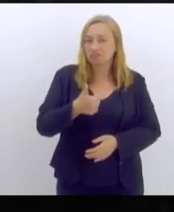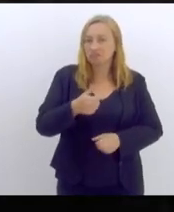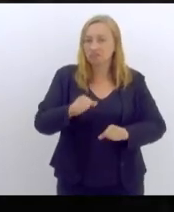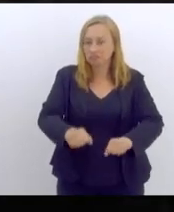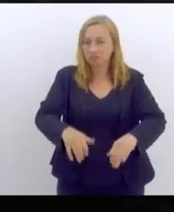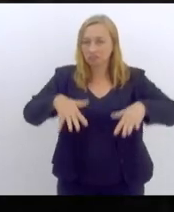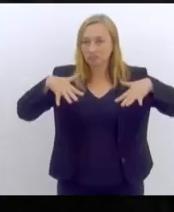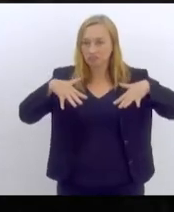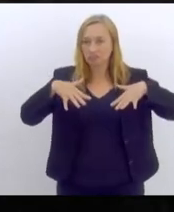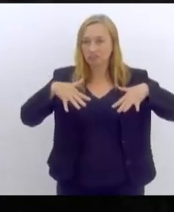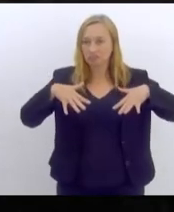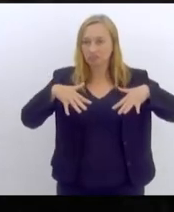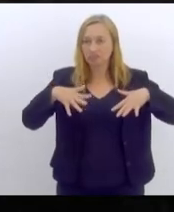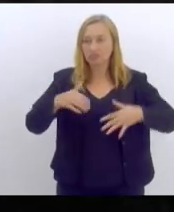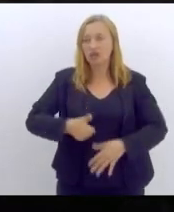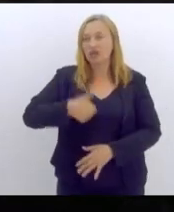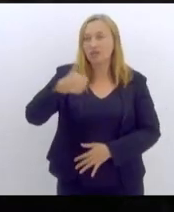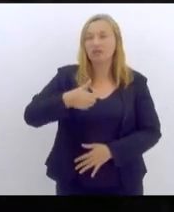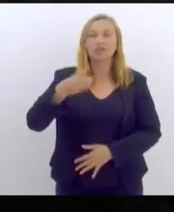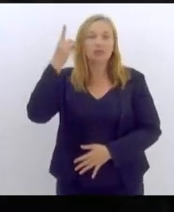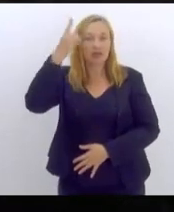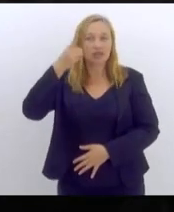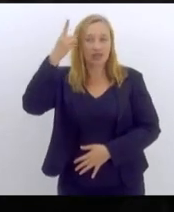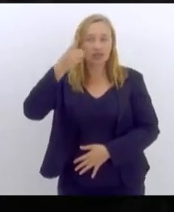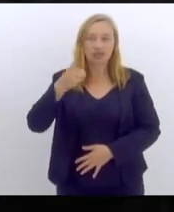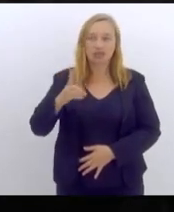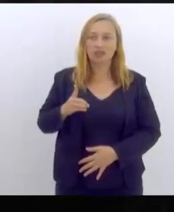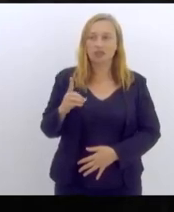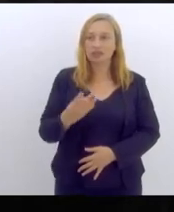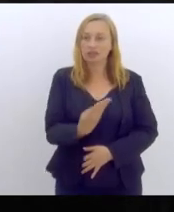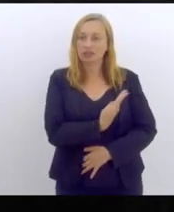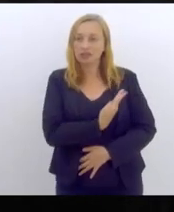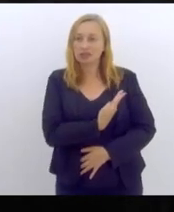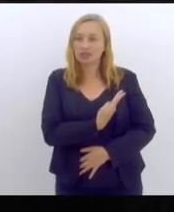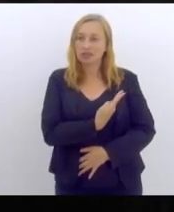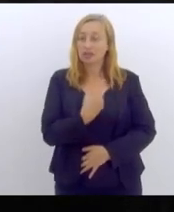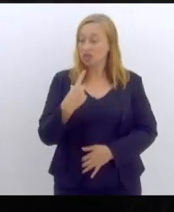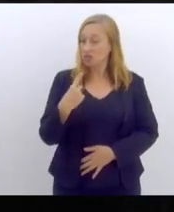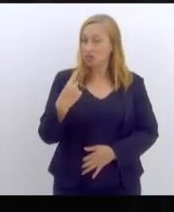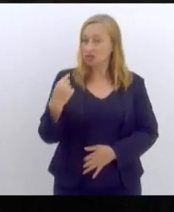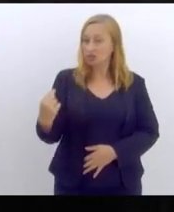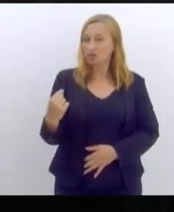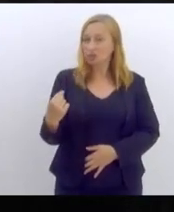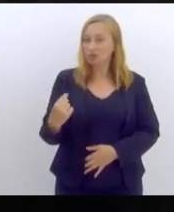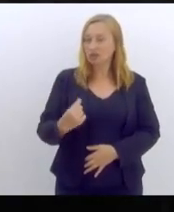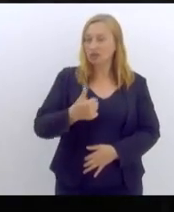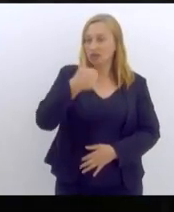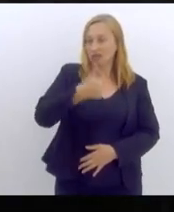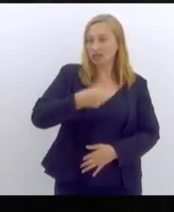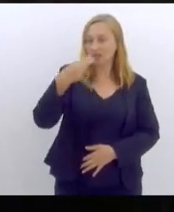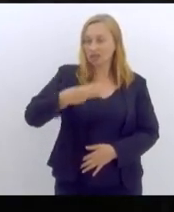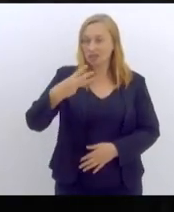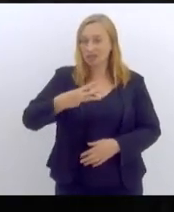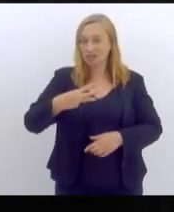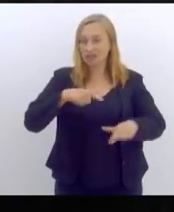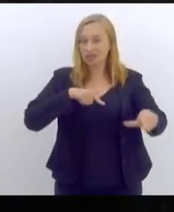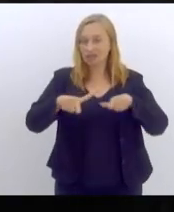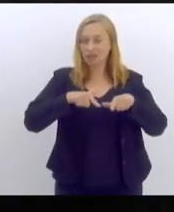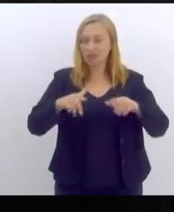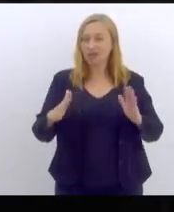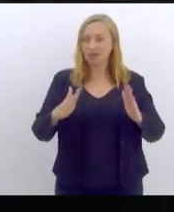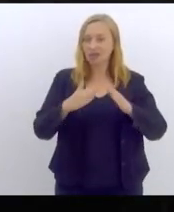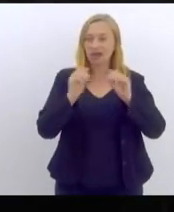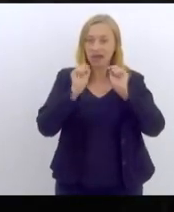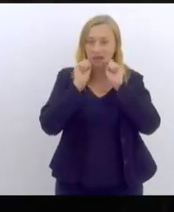da primeira deputada transexual eleita para a 13ª legislatura aqui